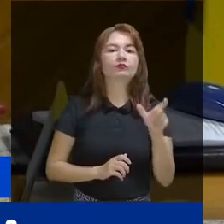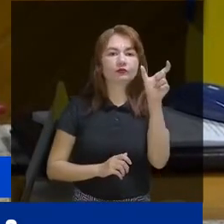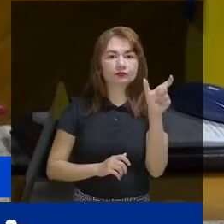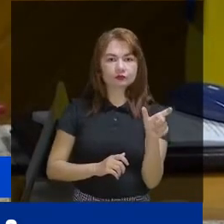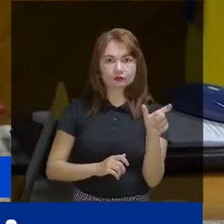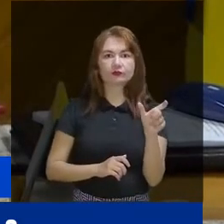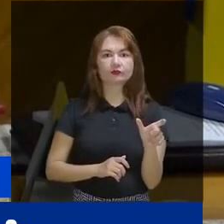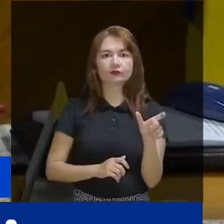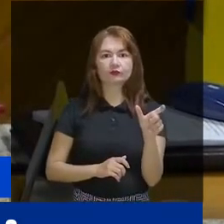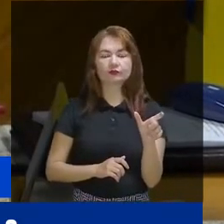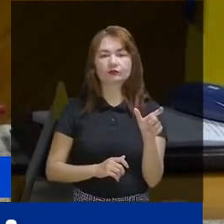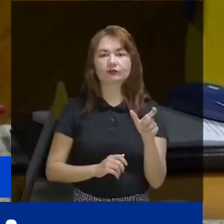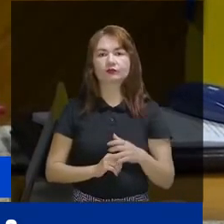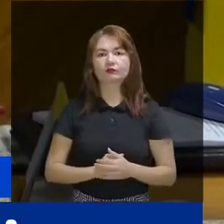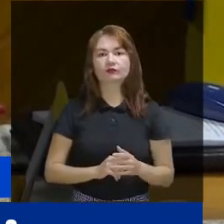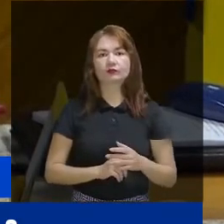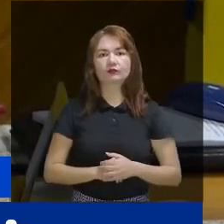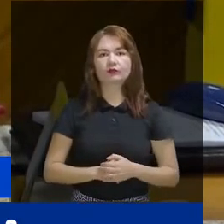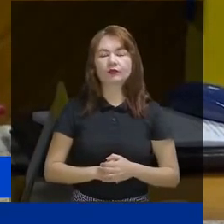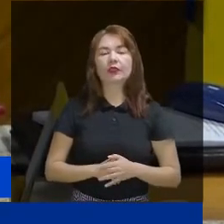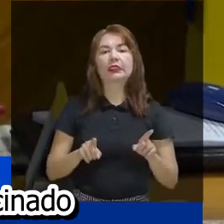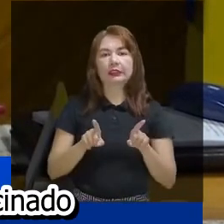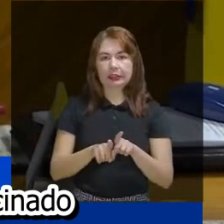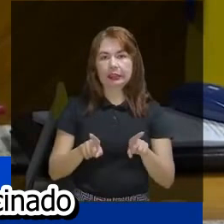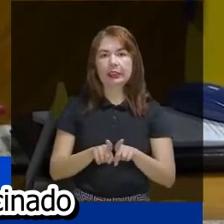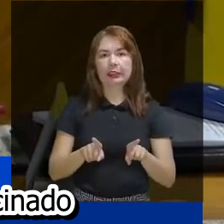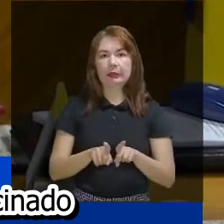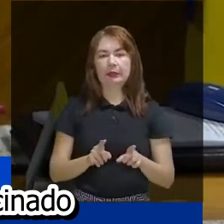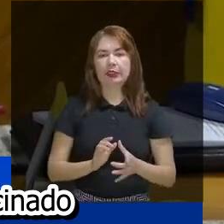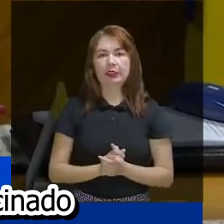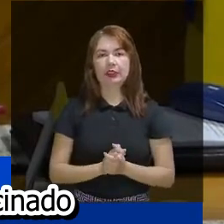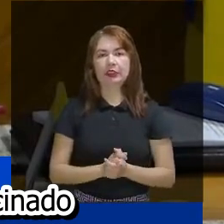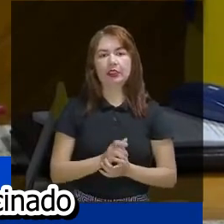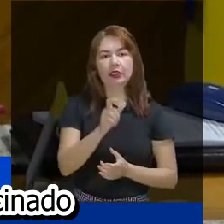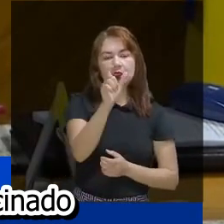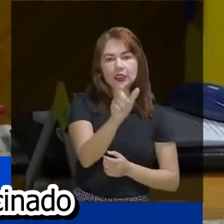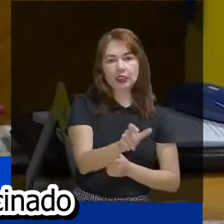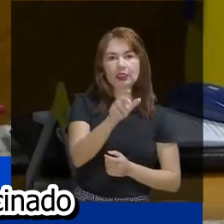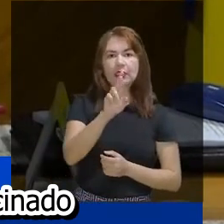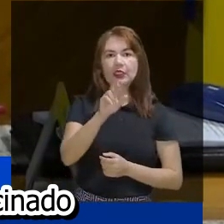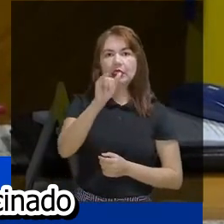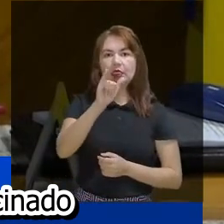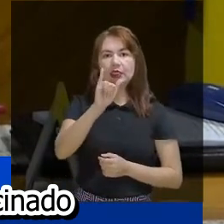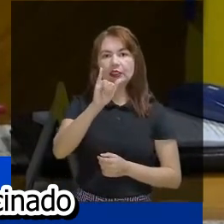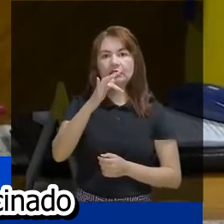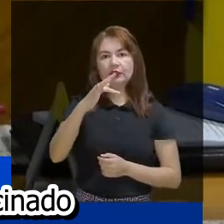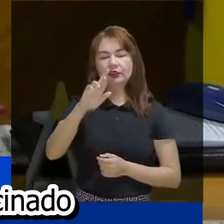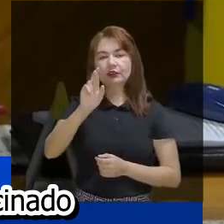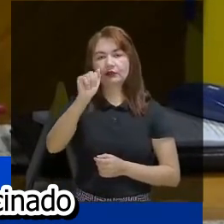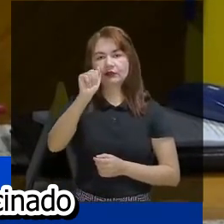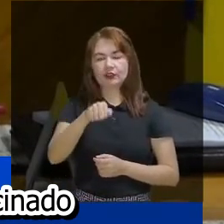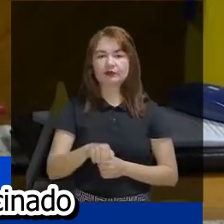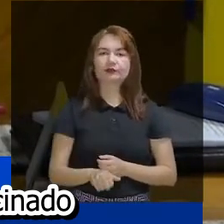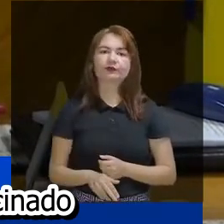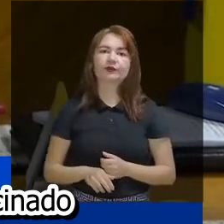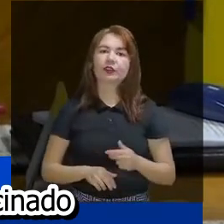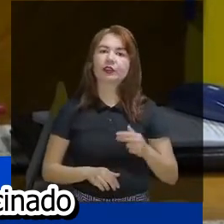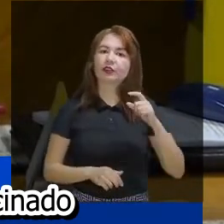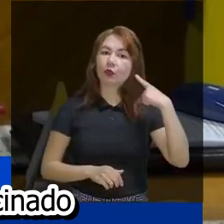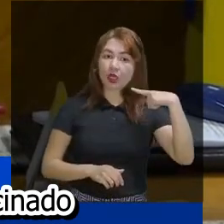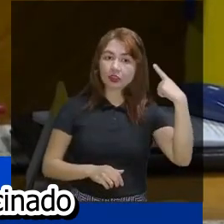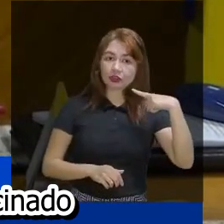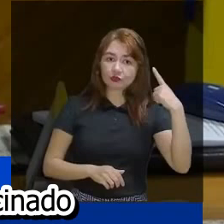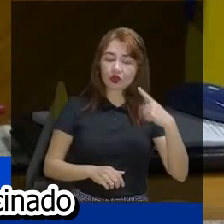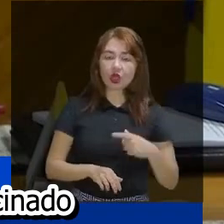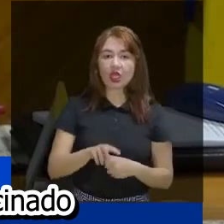e o impugnante Pedro Filé pelo mesmo advogado, e impugnado Raifran Macedo Barroso, este patrocinado pelo advogado